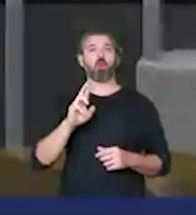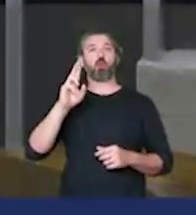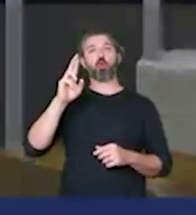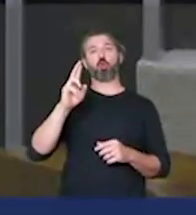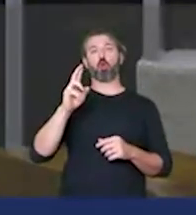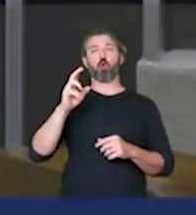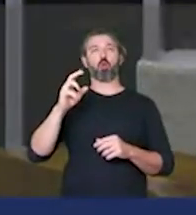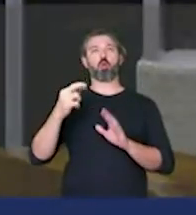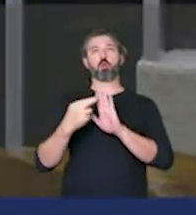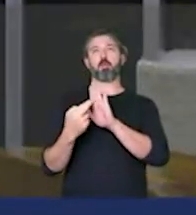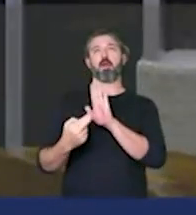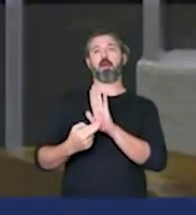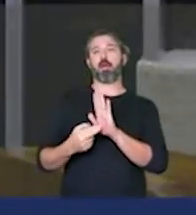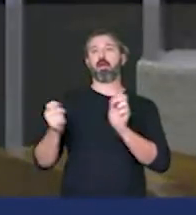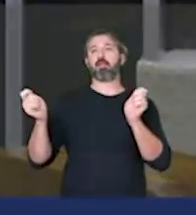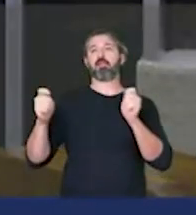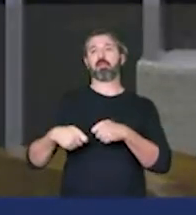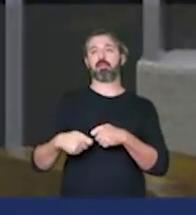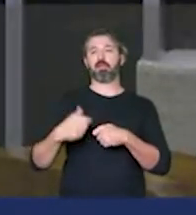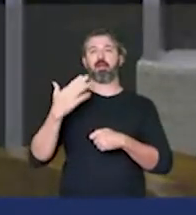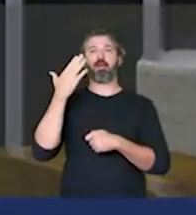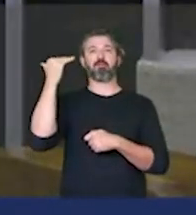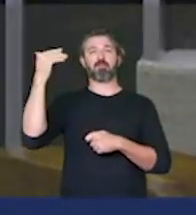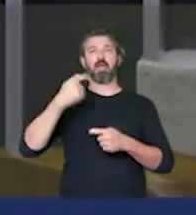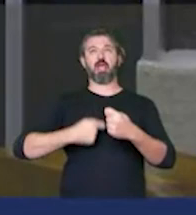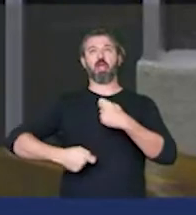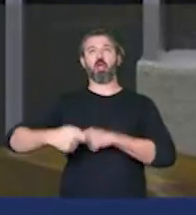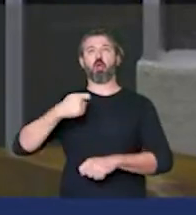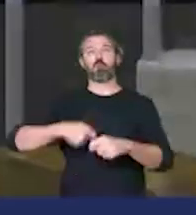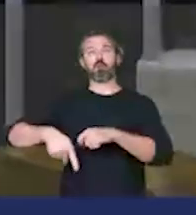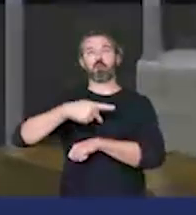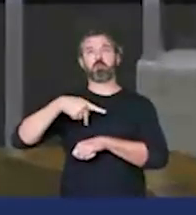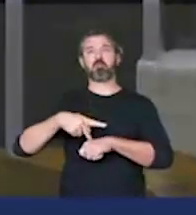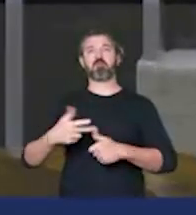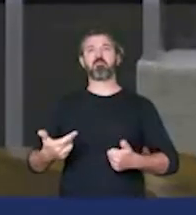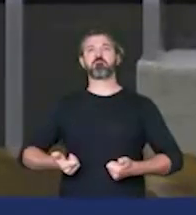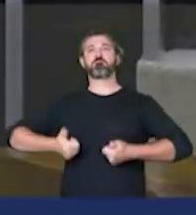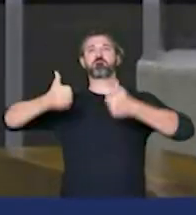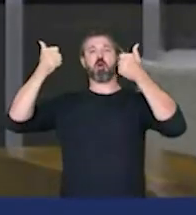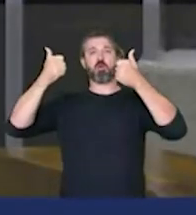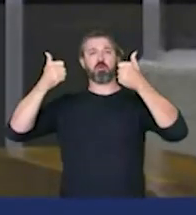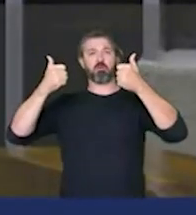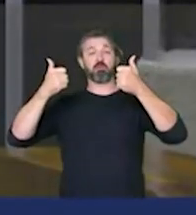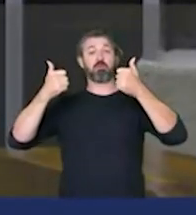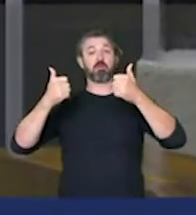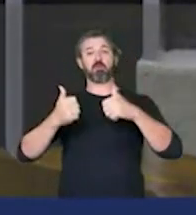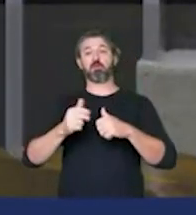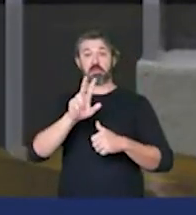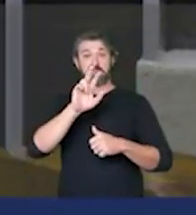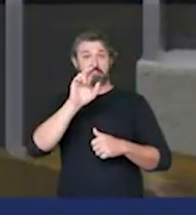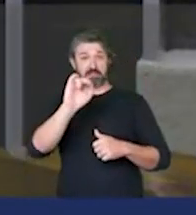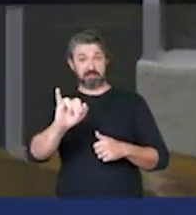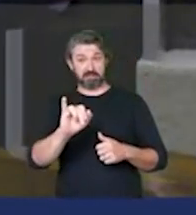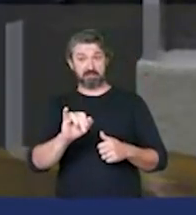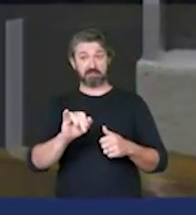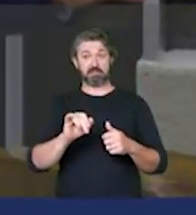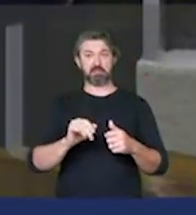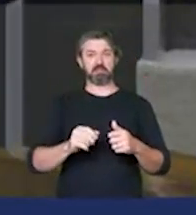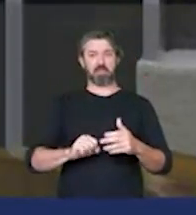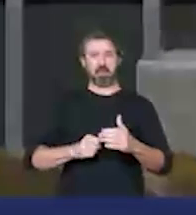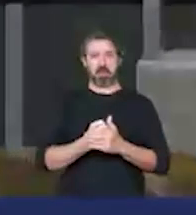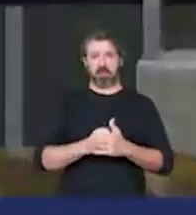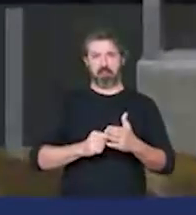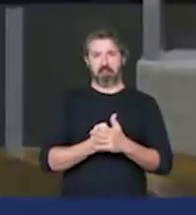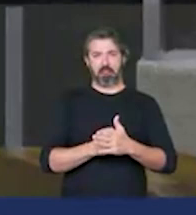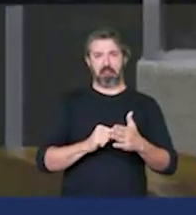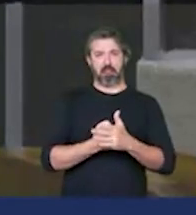de uma receita que geraria o sucesso econômico dos países. Que se retirasse, né, as amarras